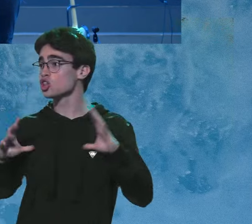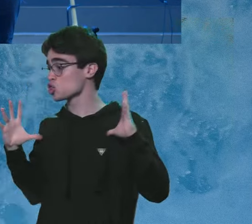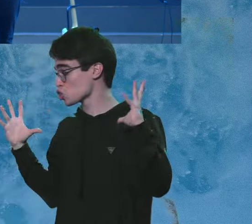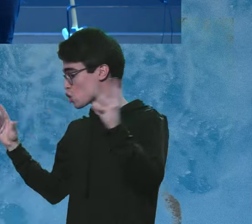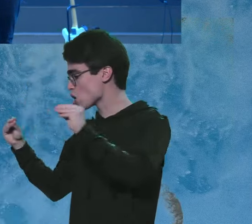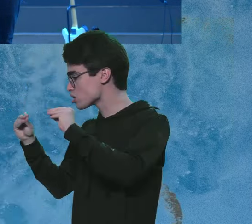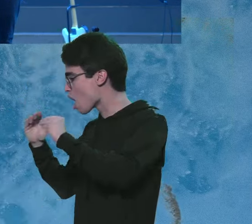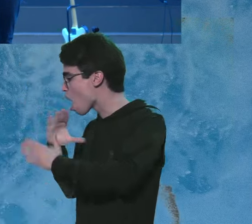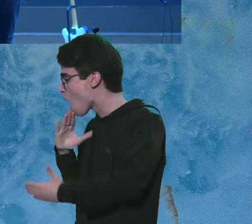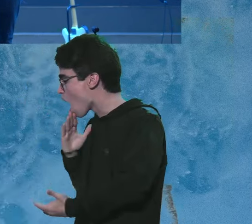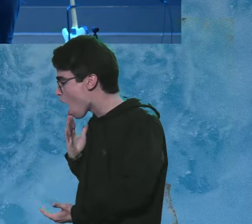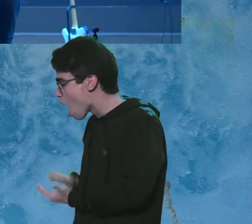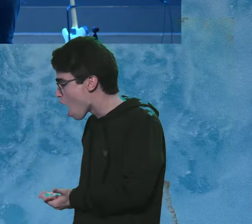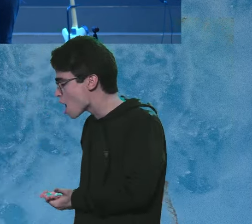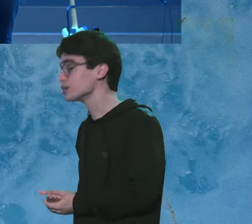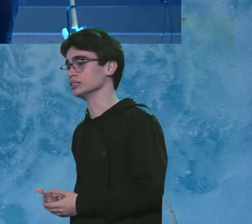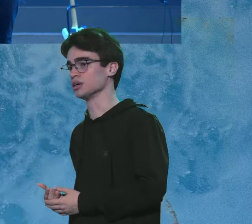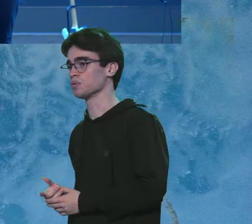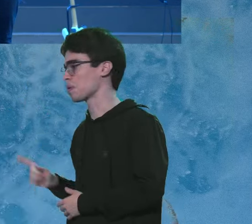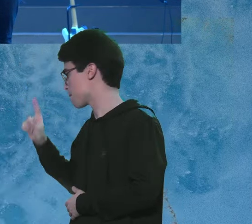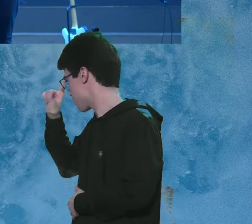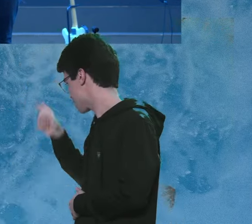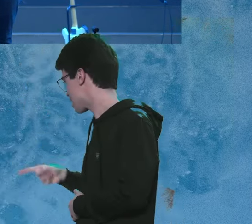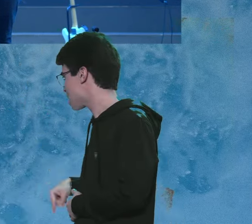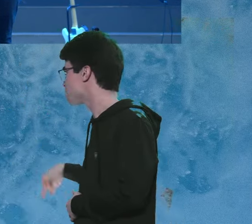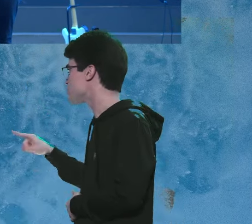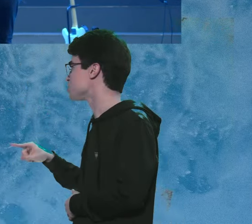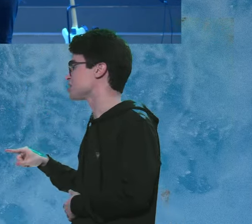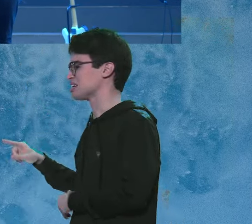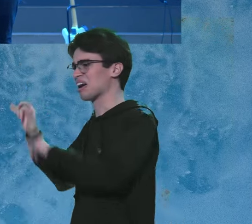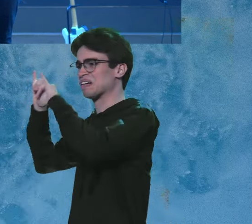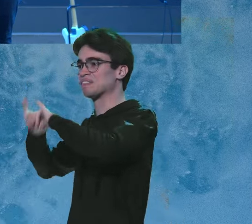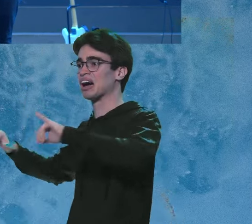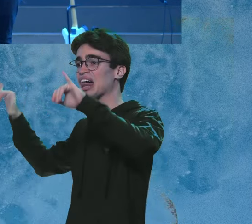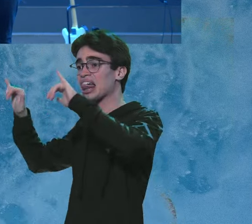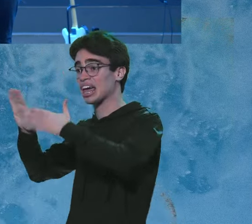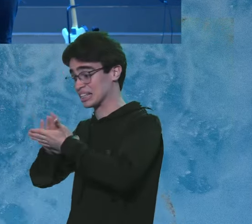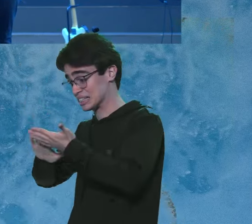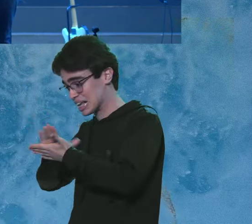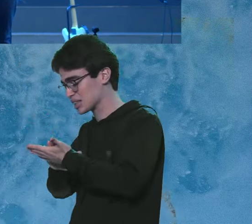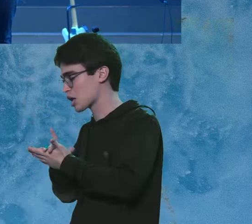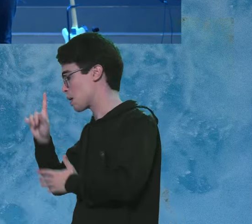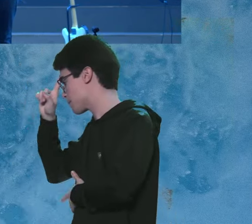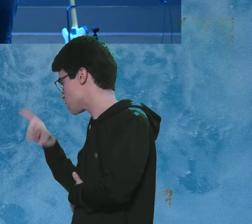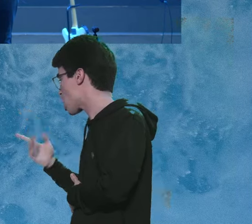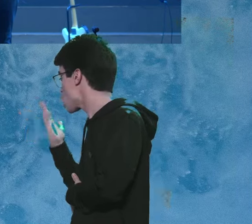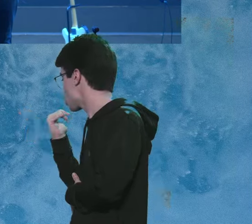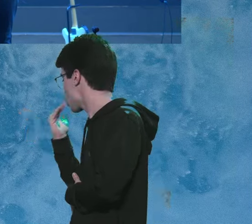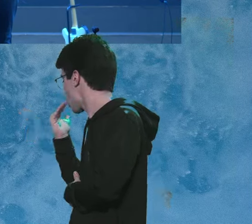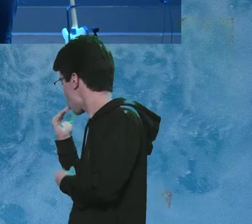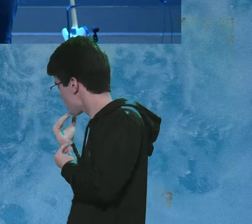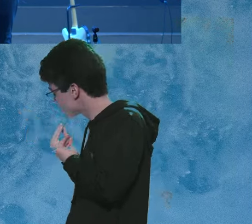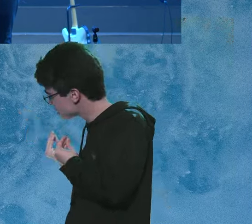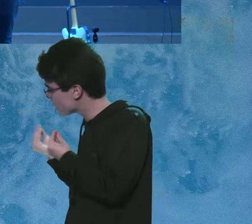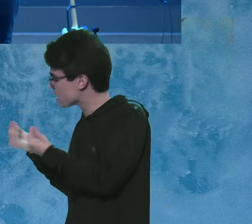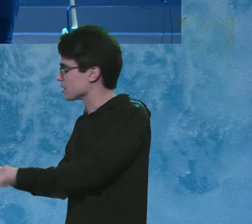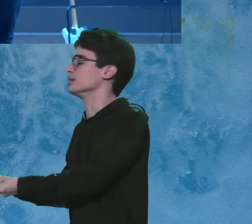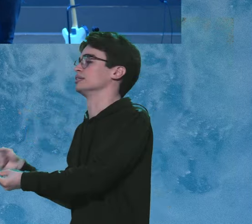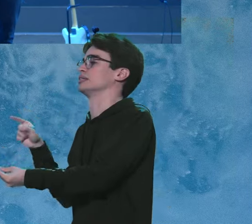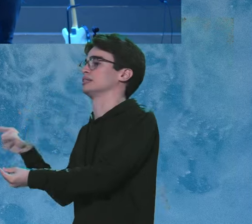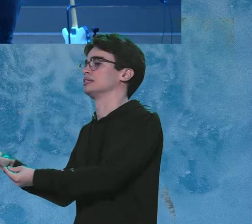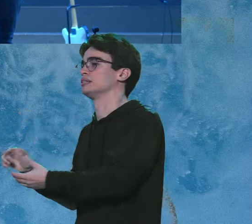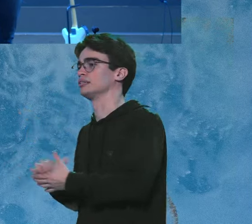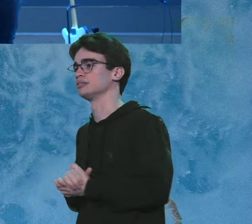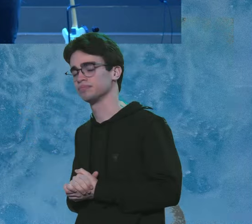admirados. Ele deu ordens expressas para que não dissessem nada a ninguém e mandou que dessem à menina alguma coisa para